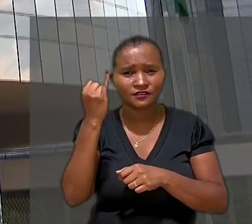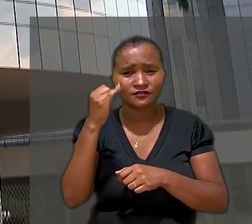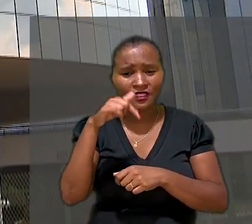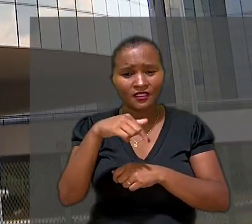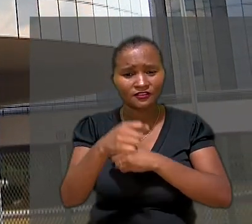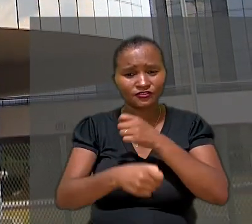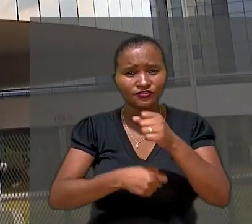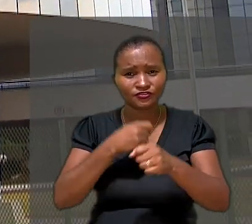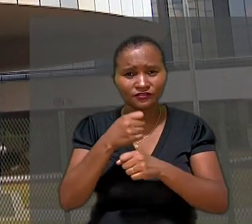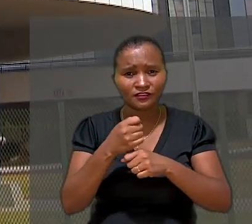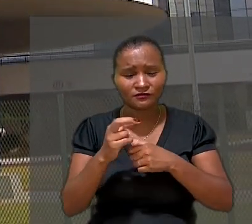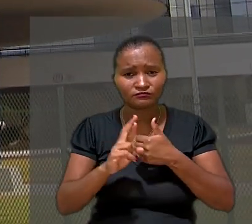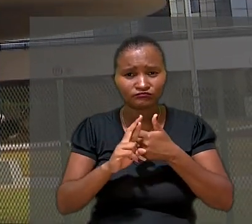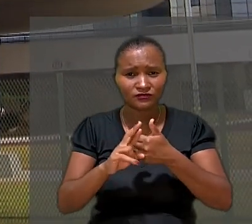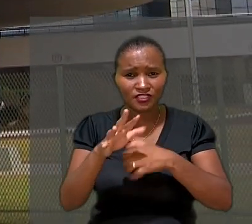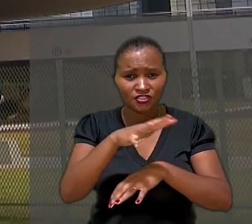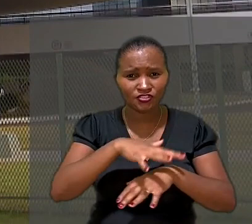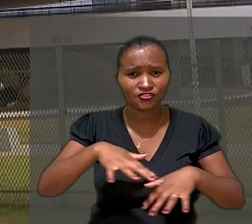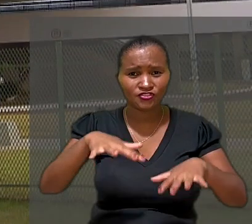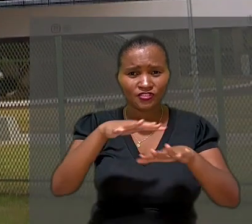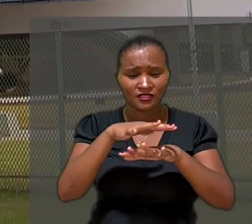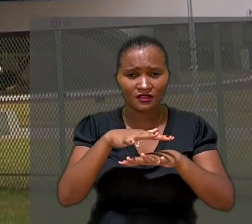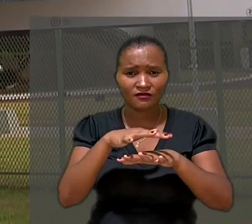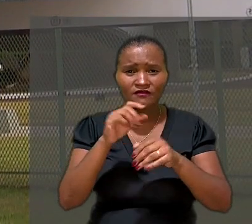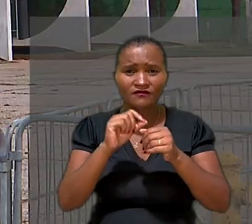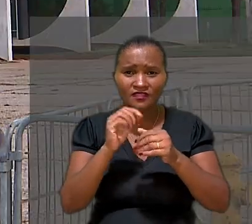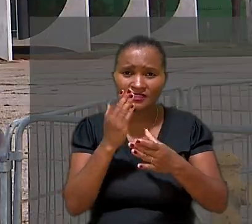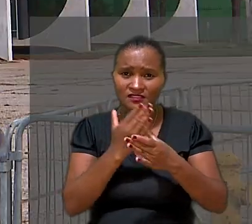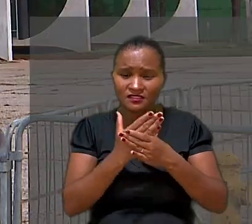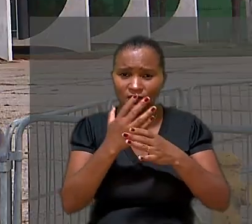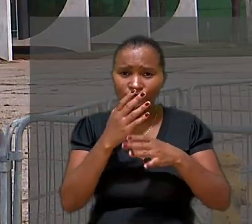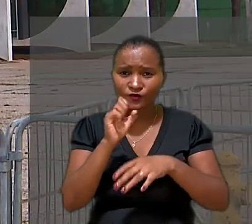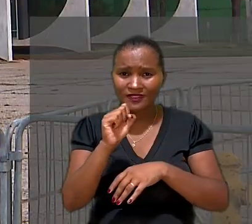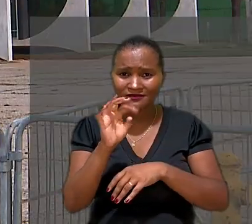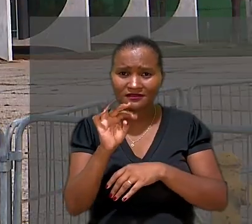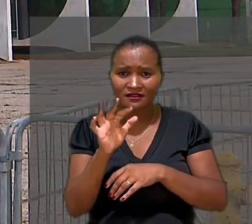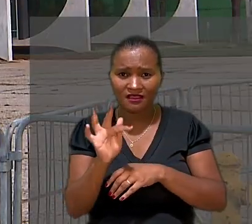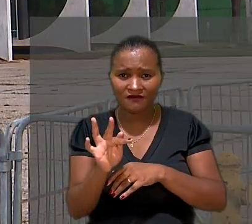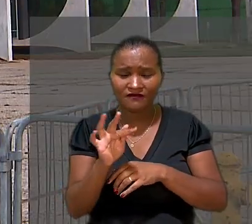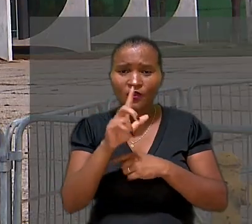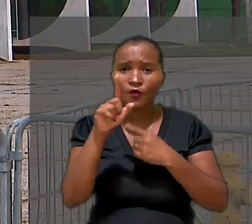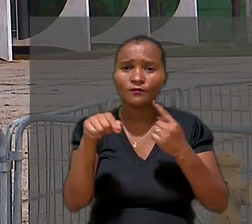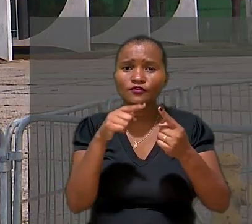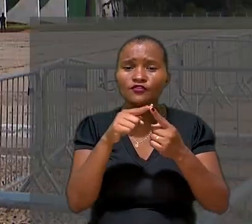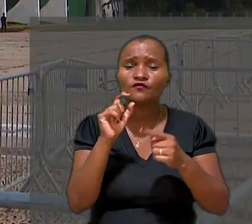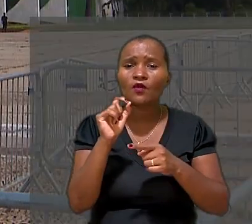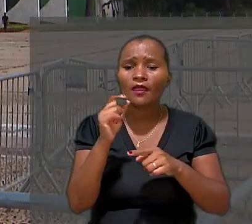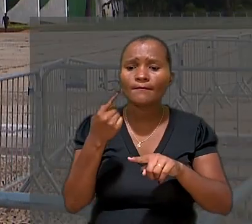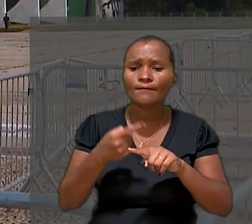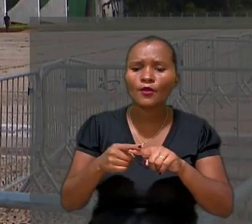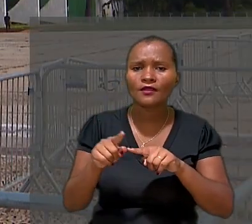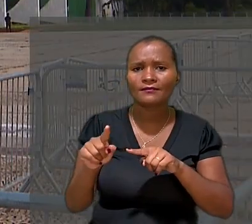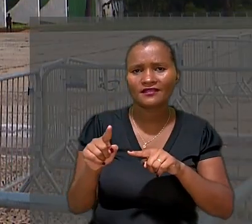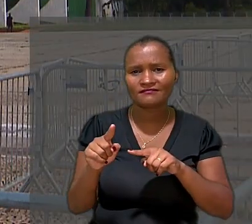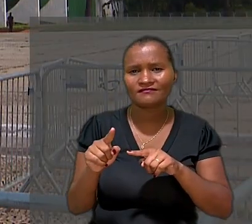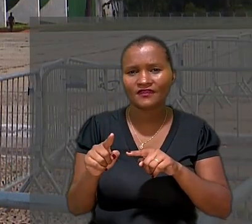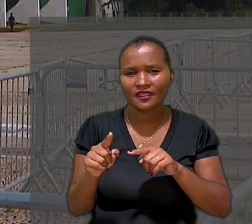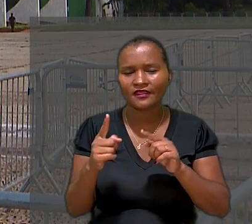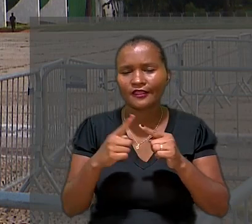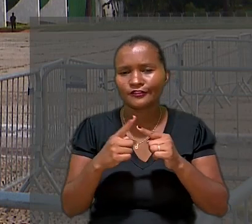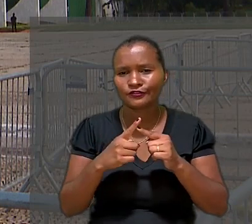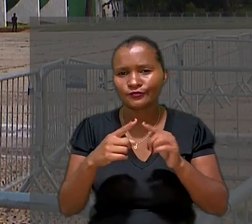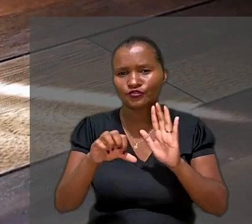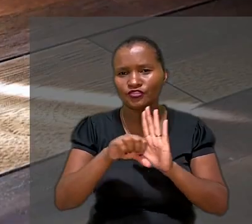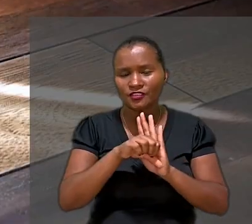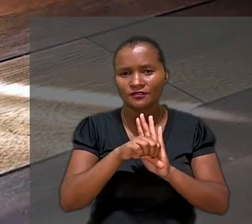relevante que este ano a Procuradoria-Geral da República ajuizou ação no Supremo Tribunal Federal, com o objetivo de proibir a prescrição desse